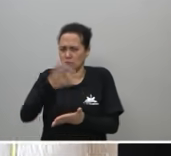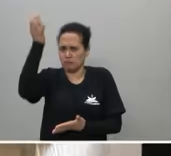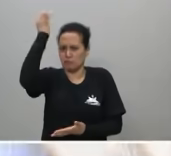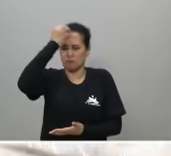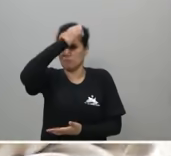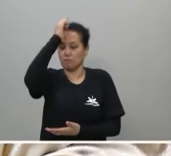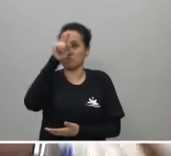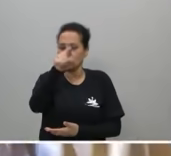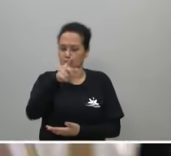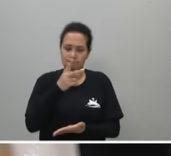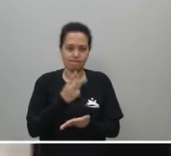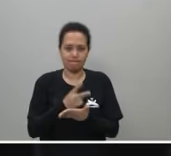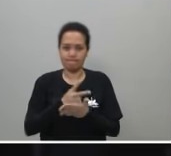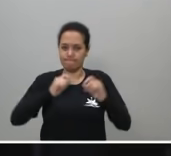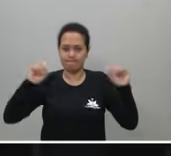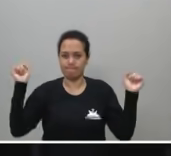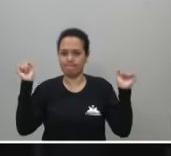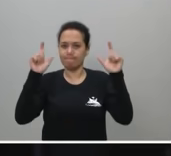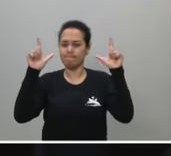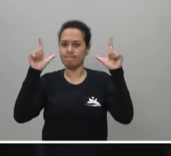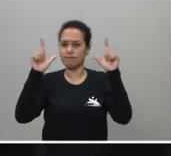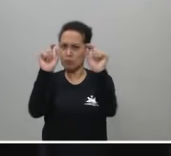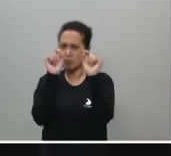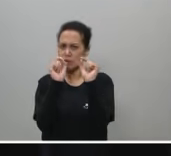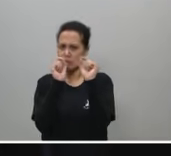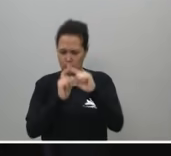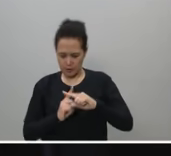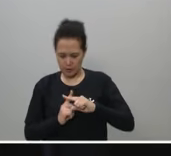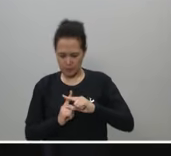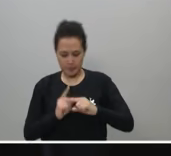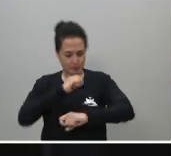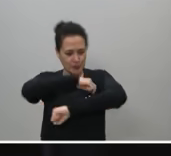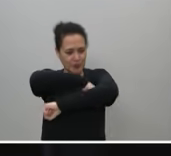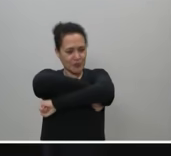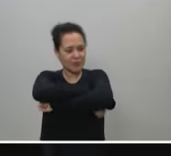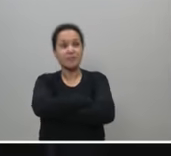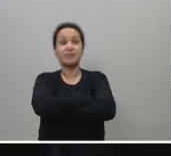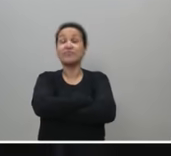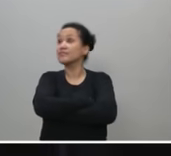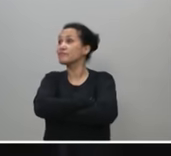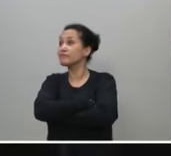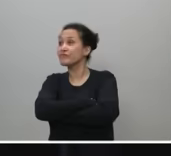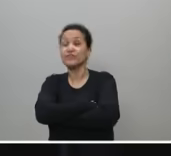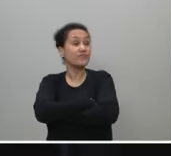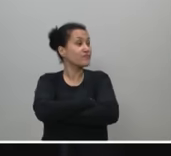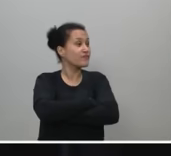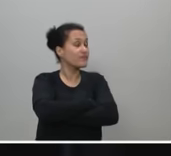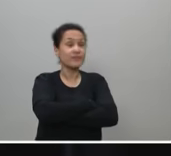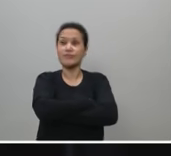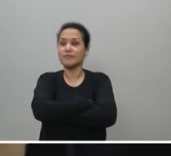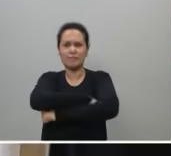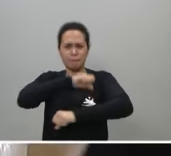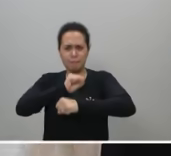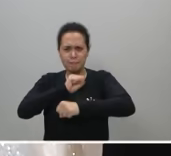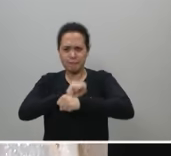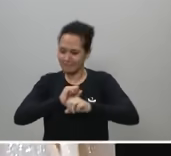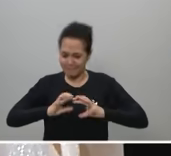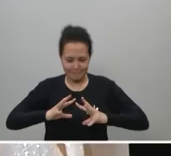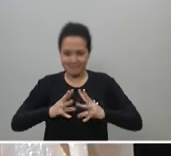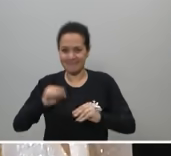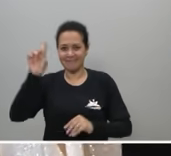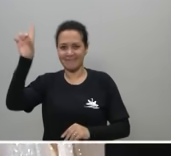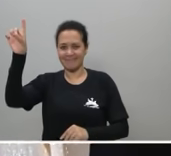Quem disse que cristianismo é cruzar os braços e receber tudo de Deus? Não. Diz Pedro,